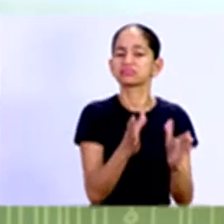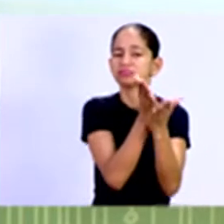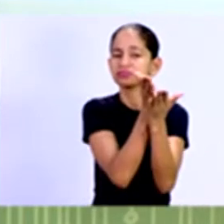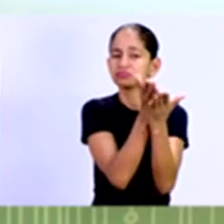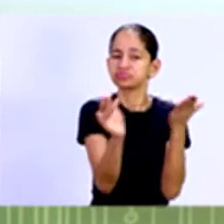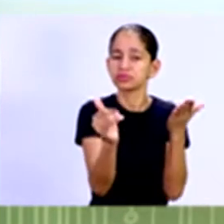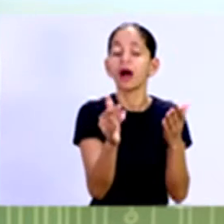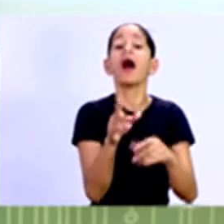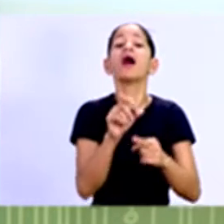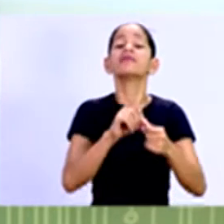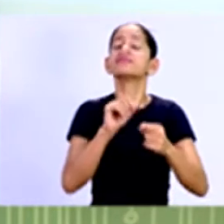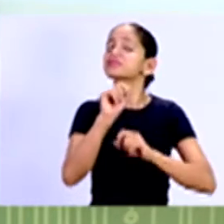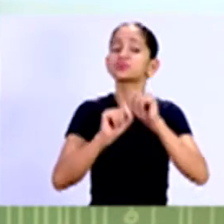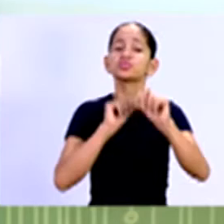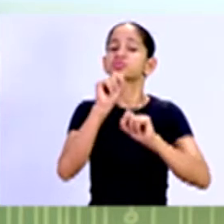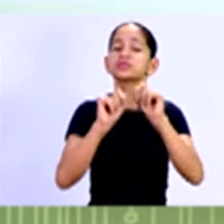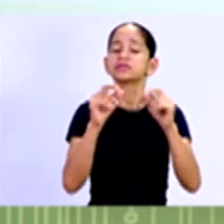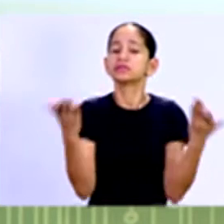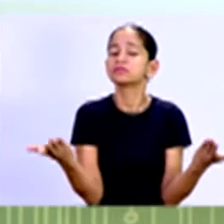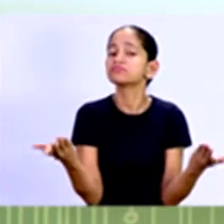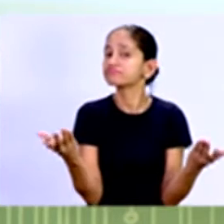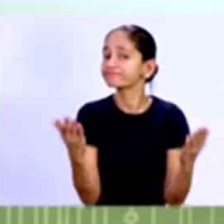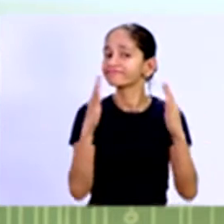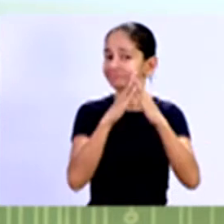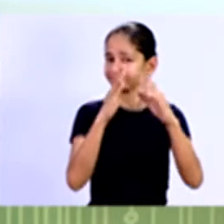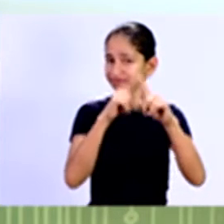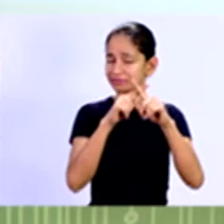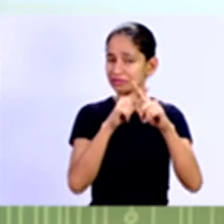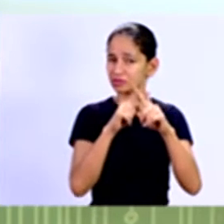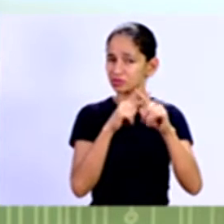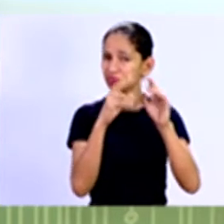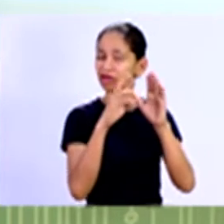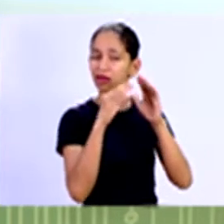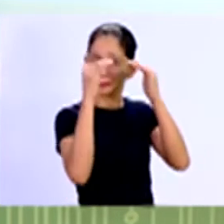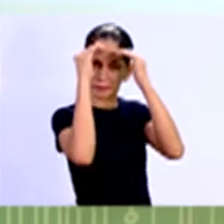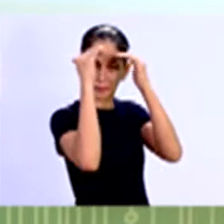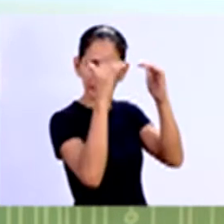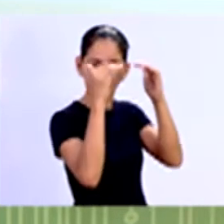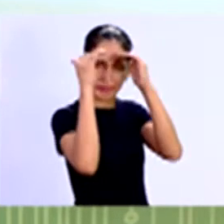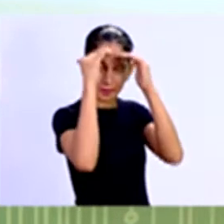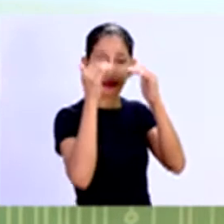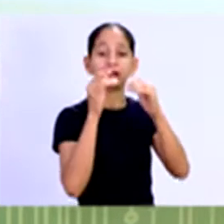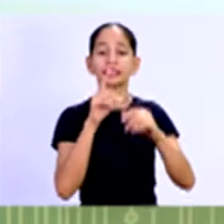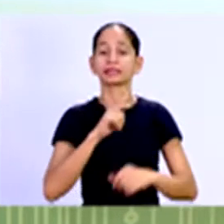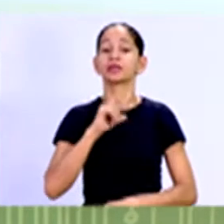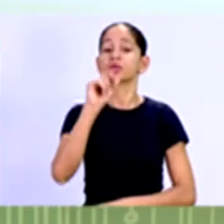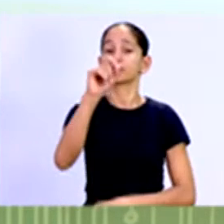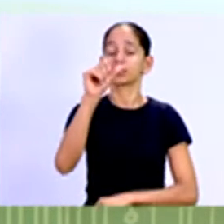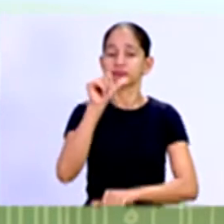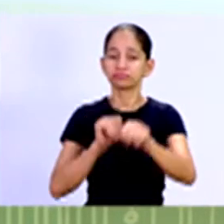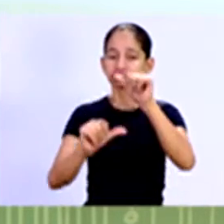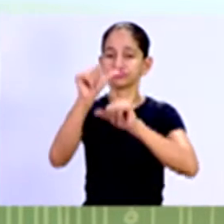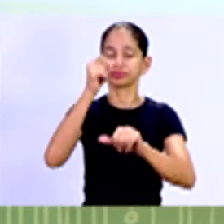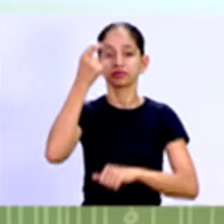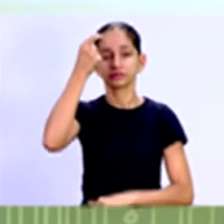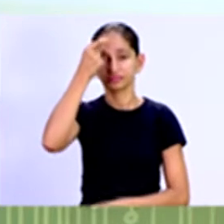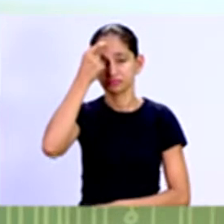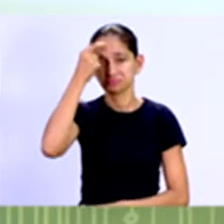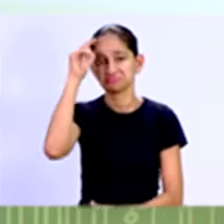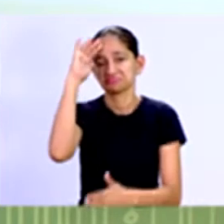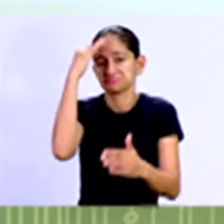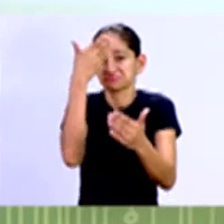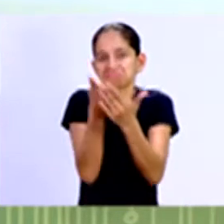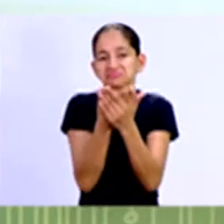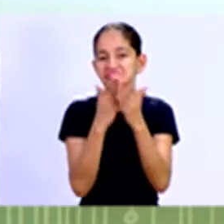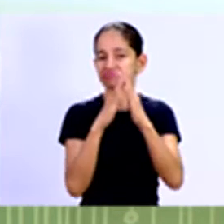Qual é o princípio que você está buscando, né? Então, o que houve aí? Uma mudança de moralidade. Mas não houve